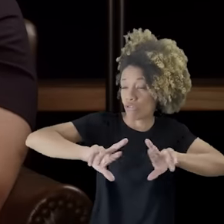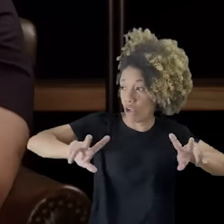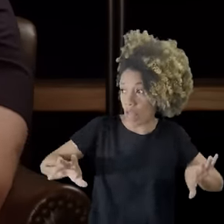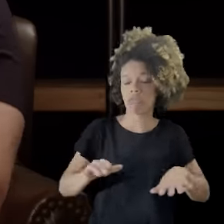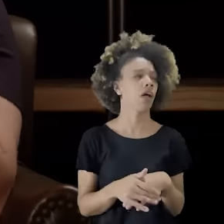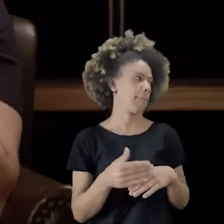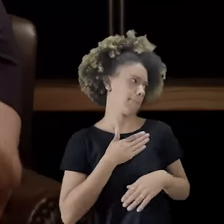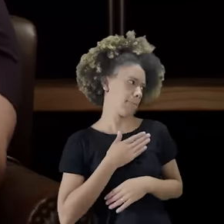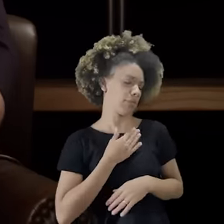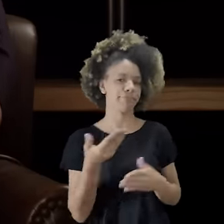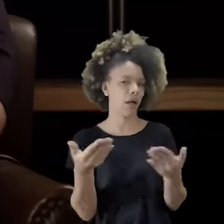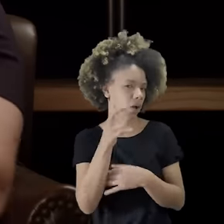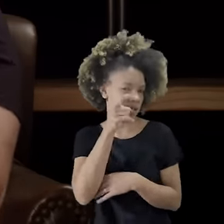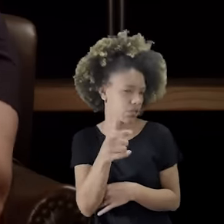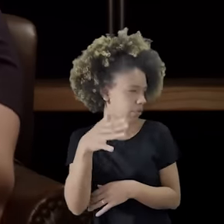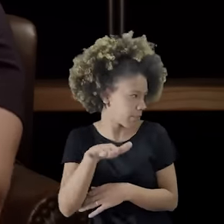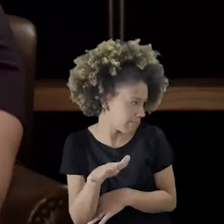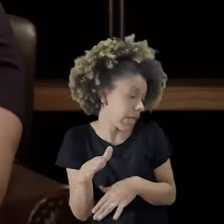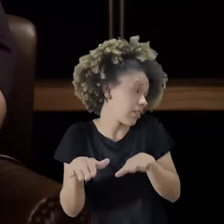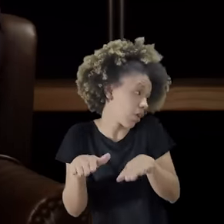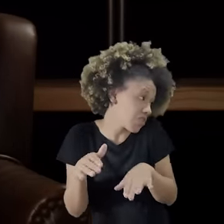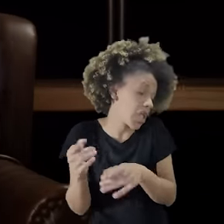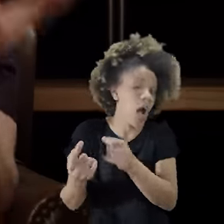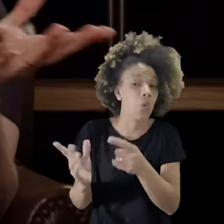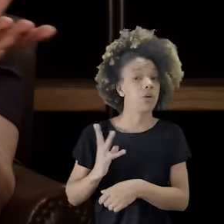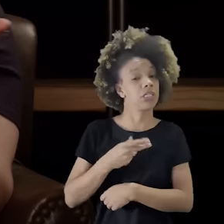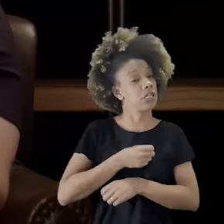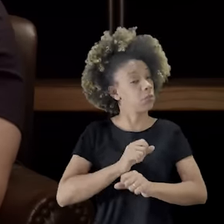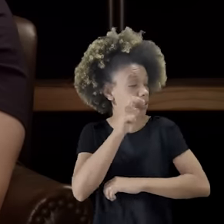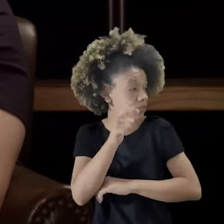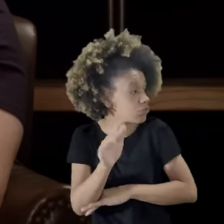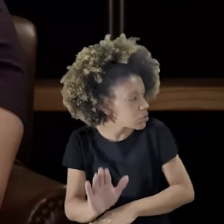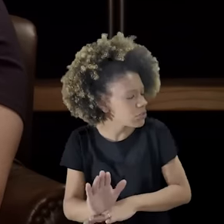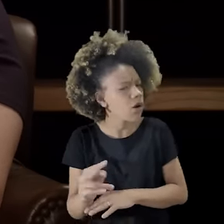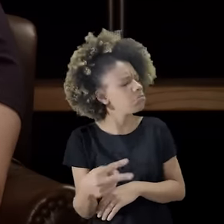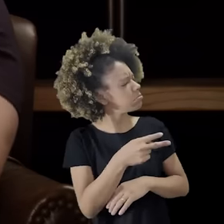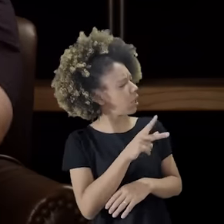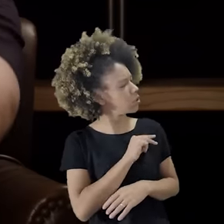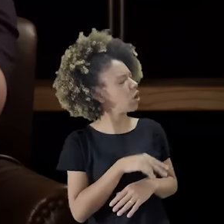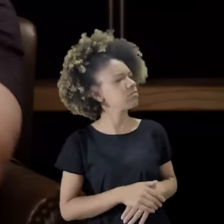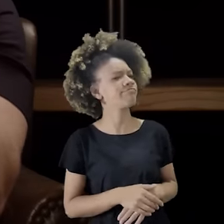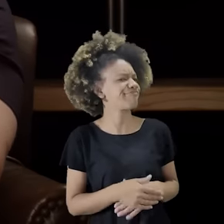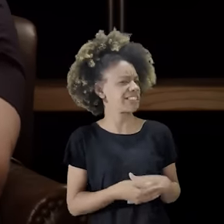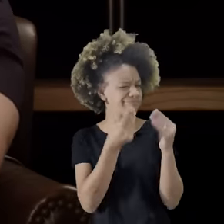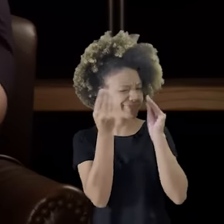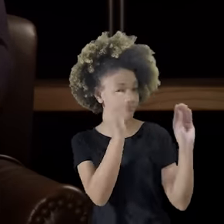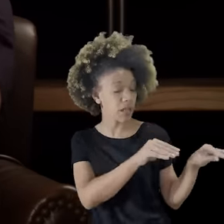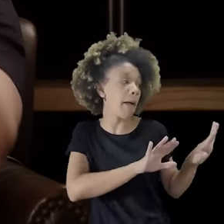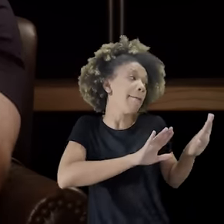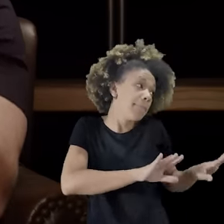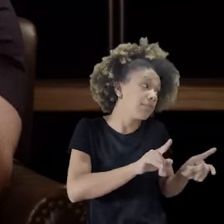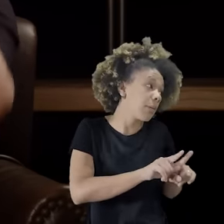porque por exemplo eu tenho certeza que agora deve estar assistindo algum pessoal aqui Talvez algumas transpos possam estar assistindo e olhando para você falar nossa o que ela tá falando é ridículo